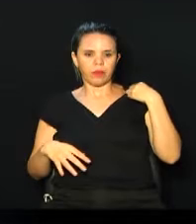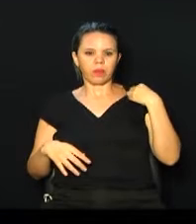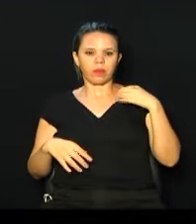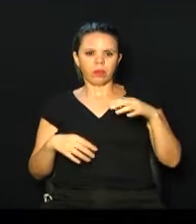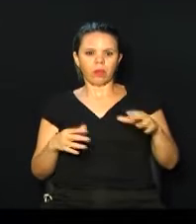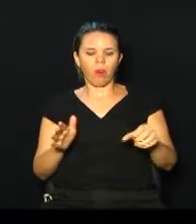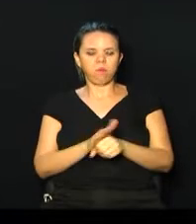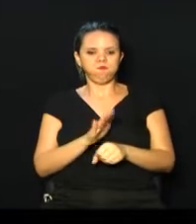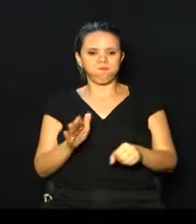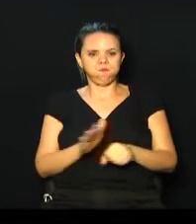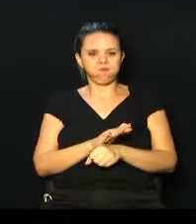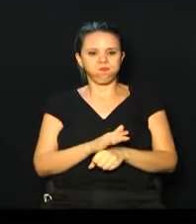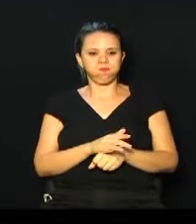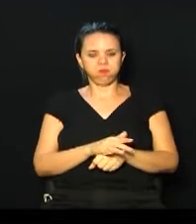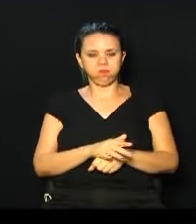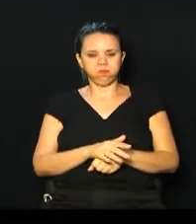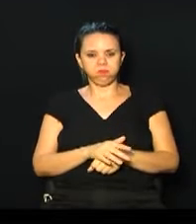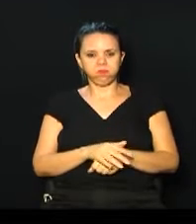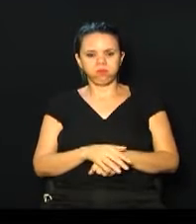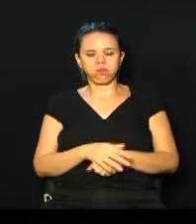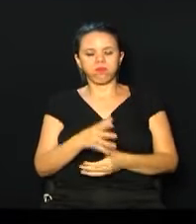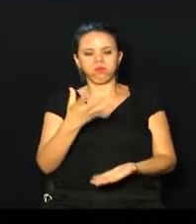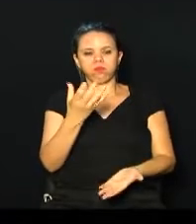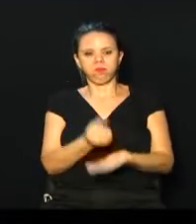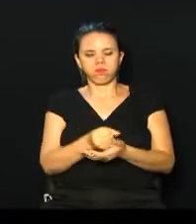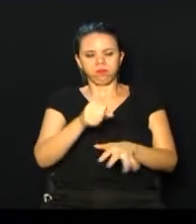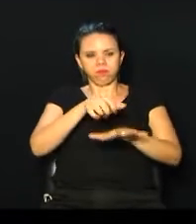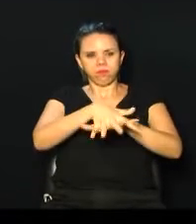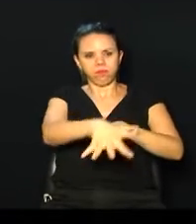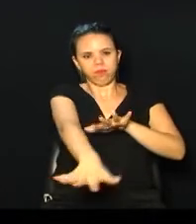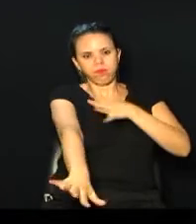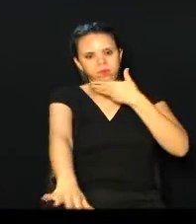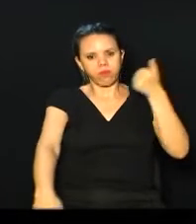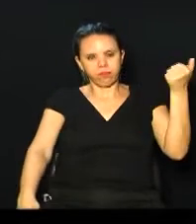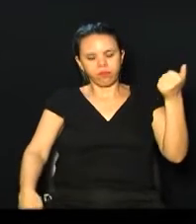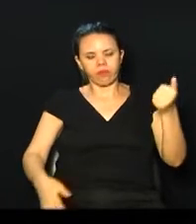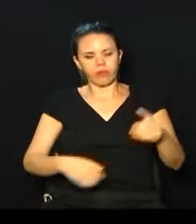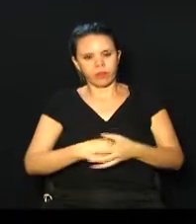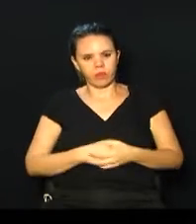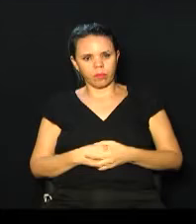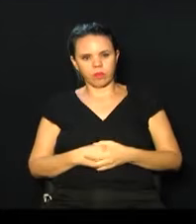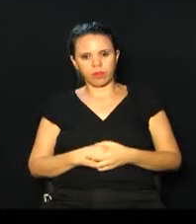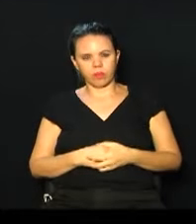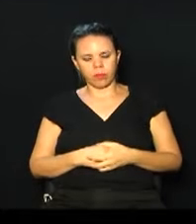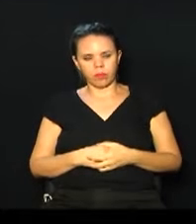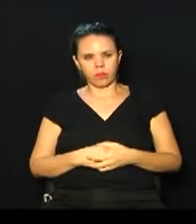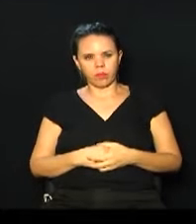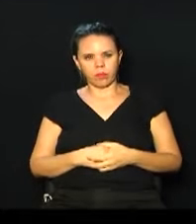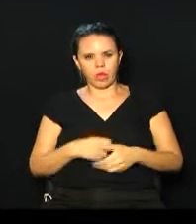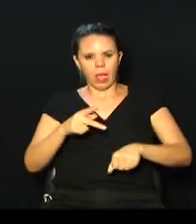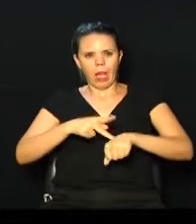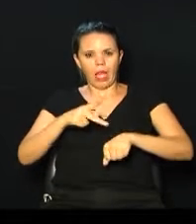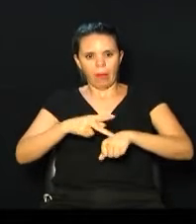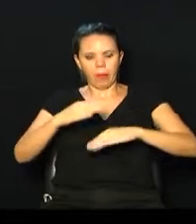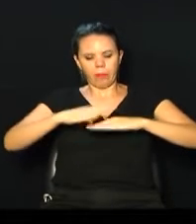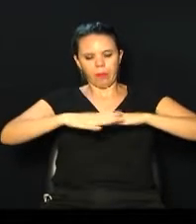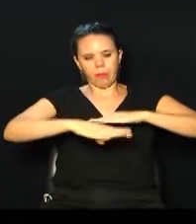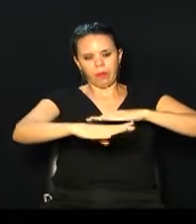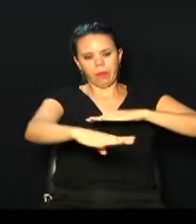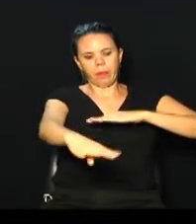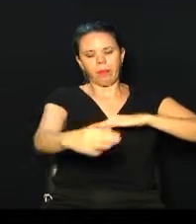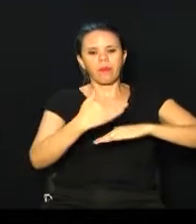volume, as áreas são muito impermeáveis. Para melhorar a permeabilização, essa questão do paralelepípedo também não